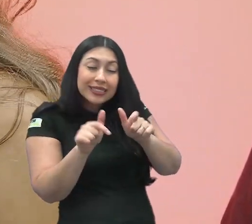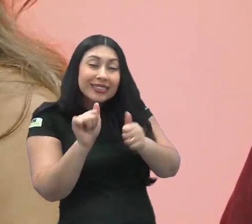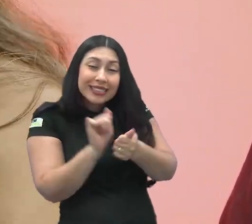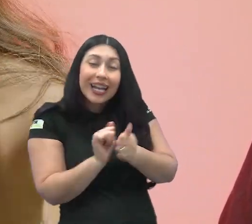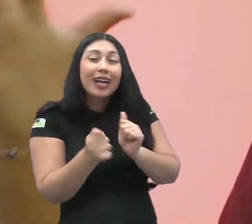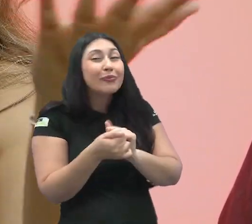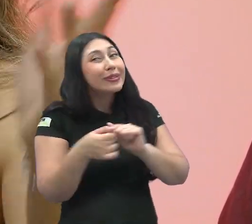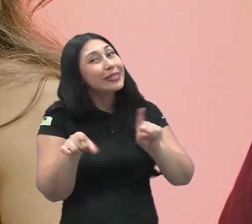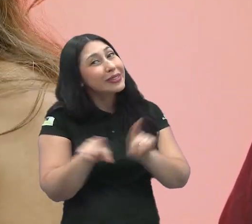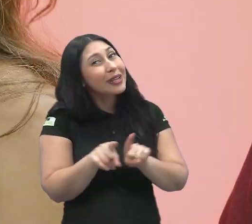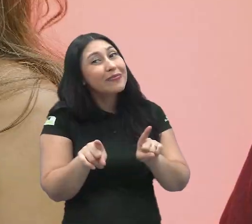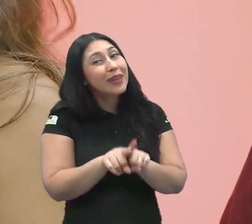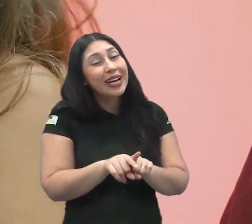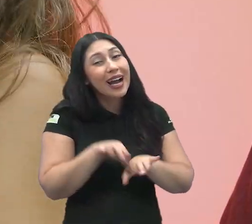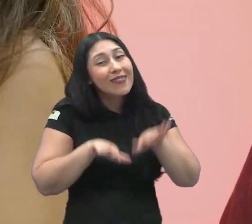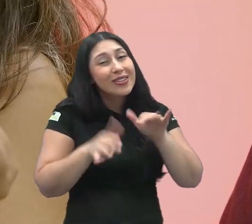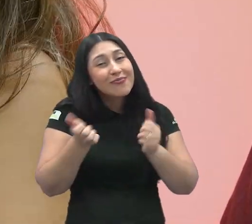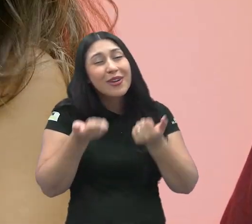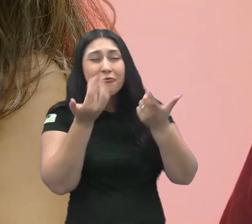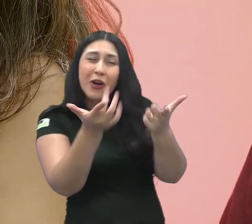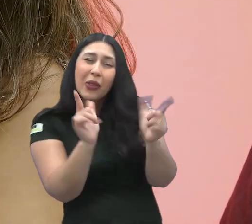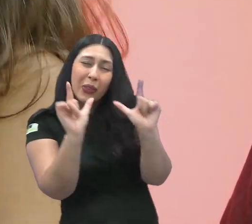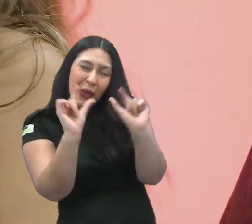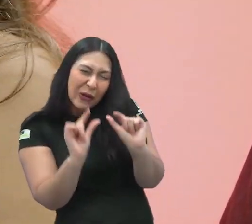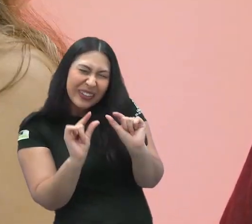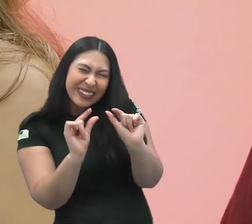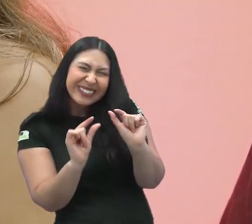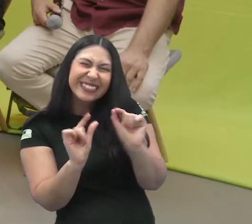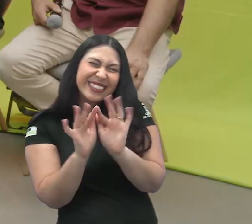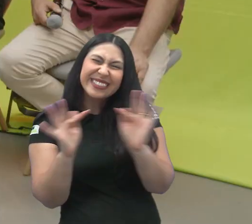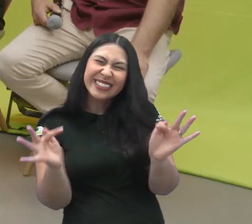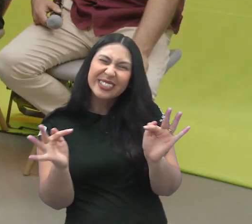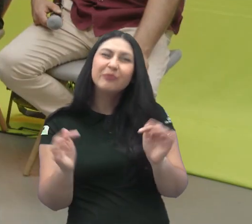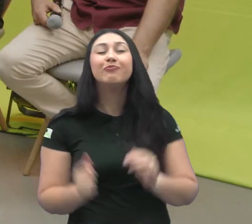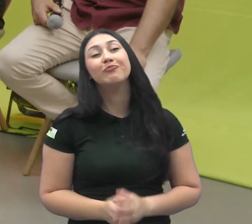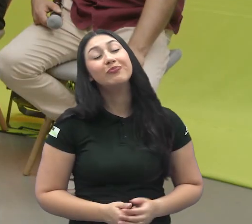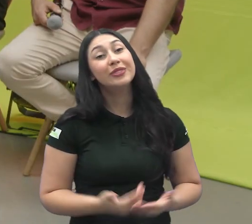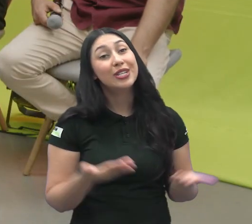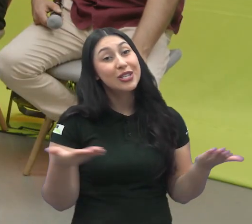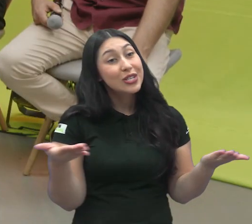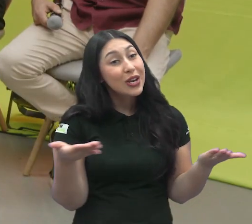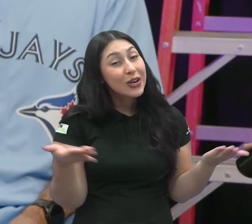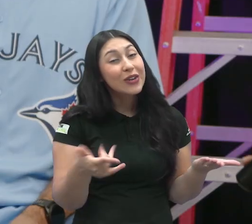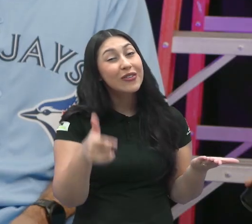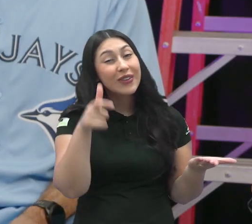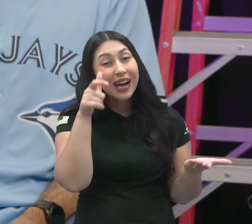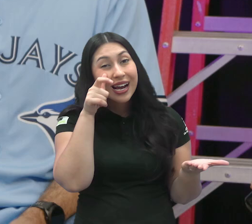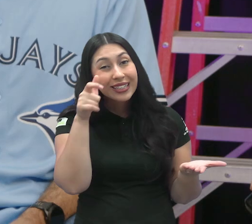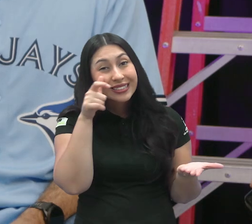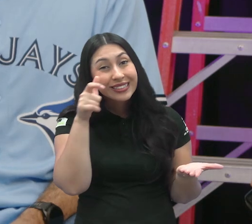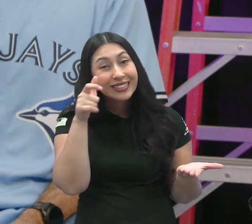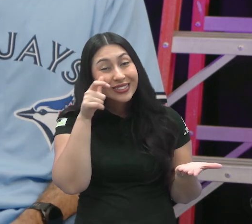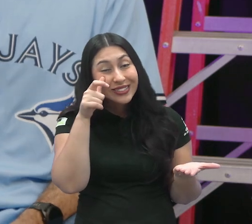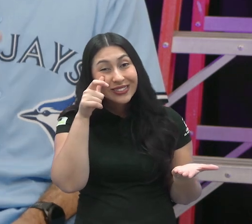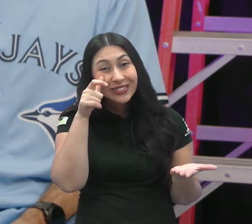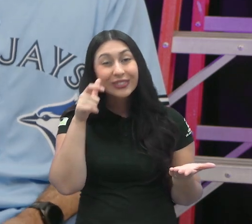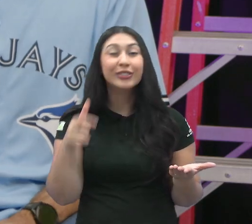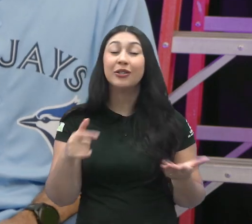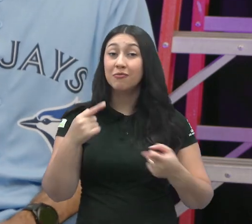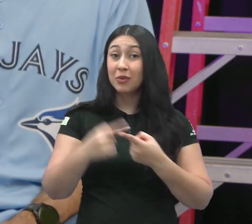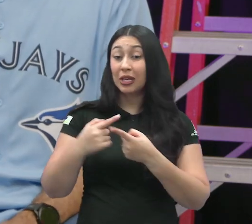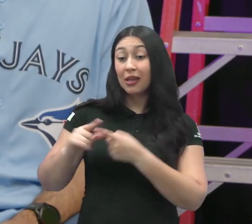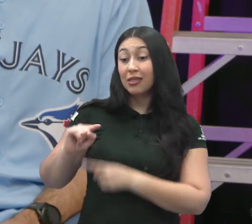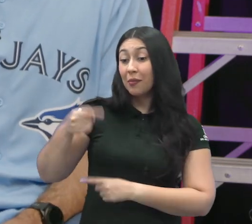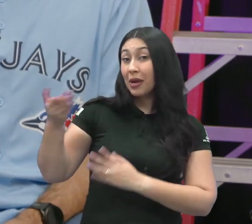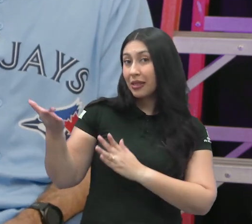formação. Mas se a gente for para fora, talvez a gente vá com uma formação menorzinha. E é essa formação que a gente vai ver agora, antes